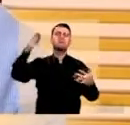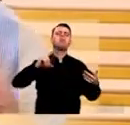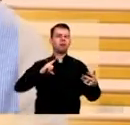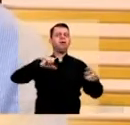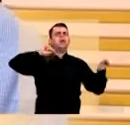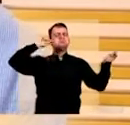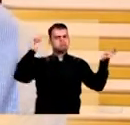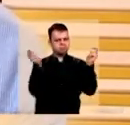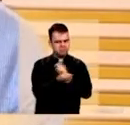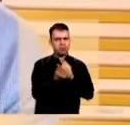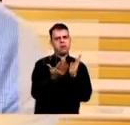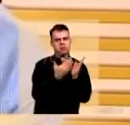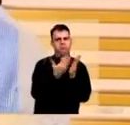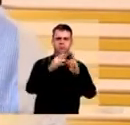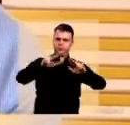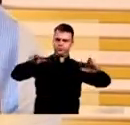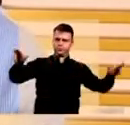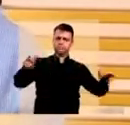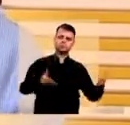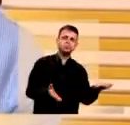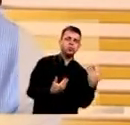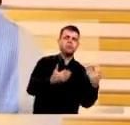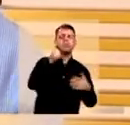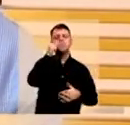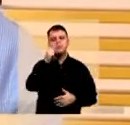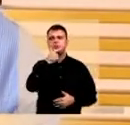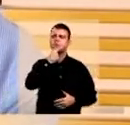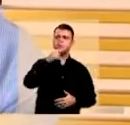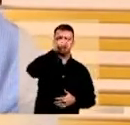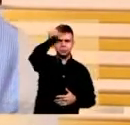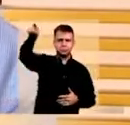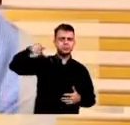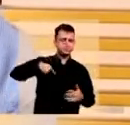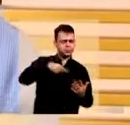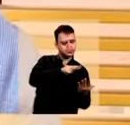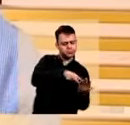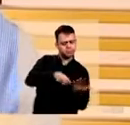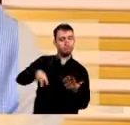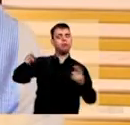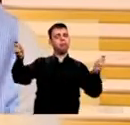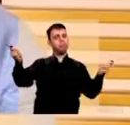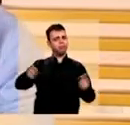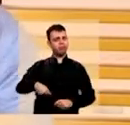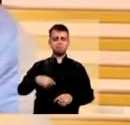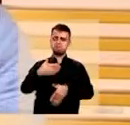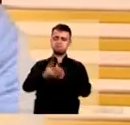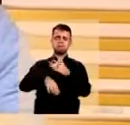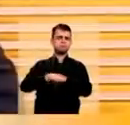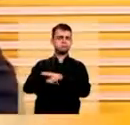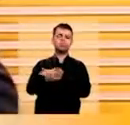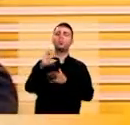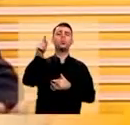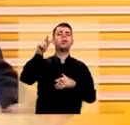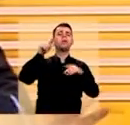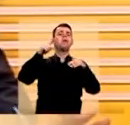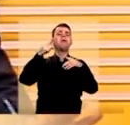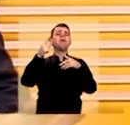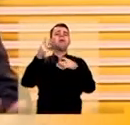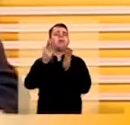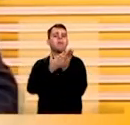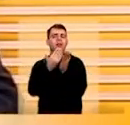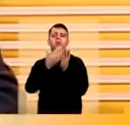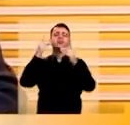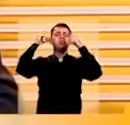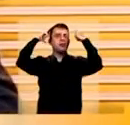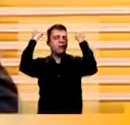por grandes escritores. Certo. Então, e esses meninos, essas meninas, elas vão começando por ali e depois pode ler uma Ilíada, não há problema Odisseia.